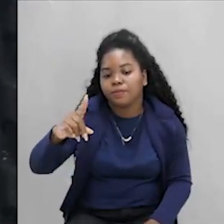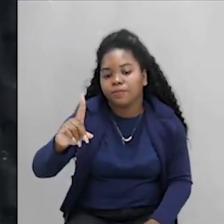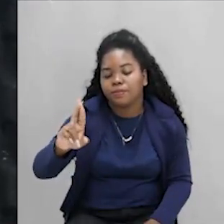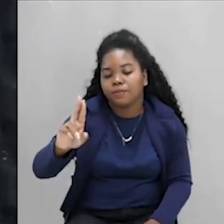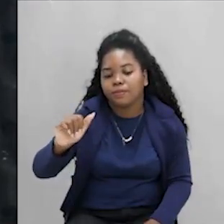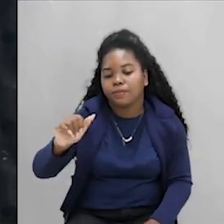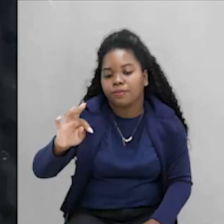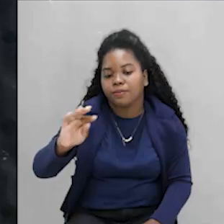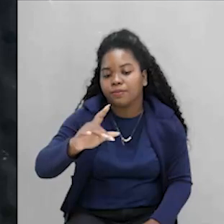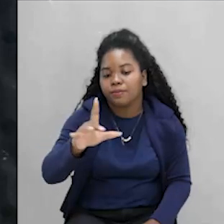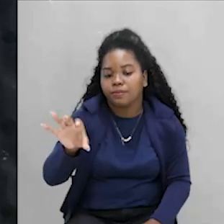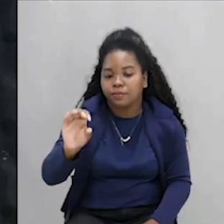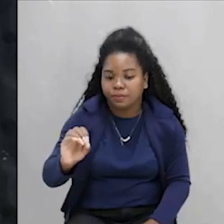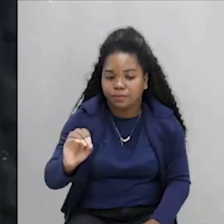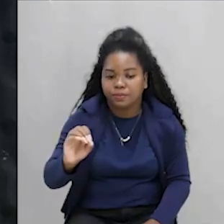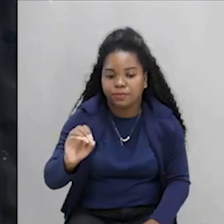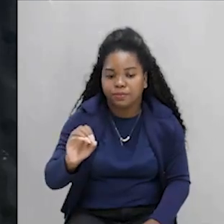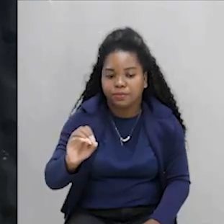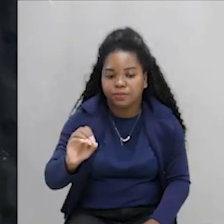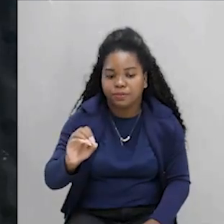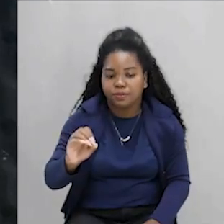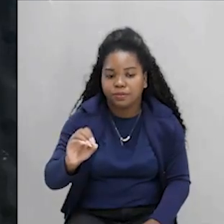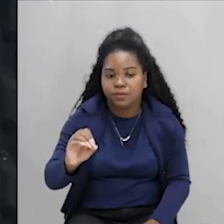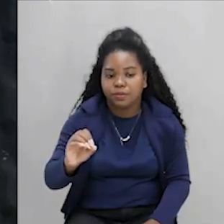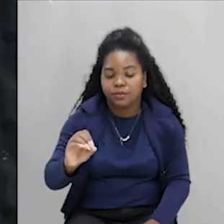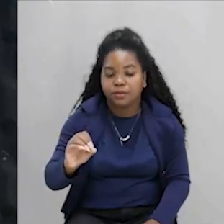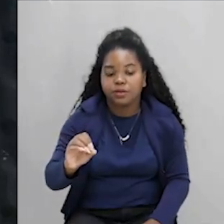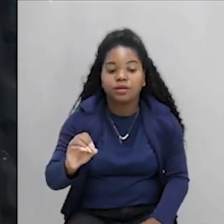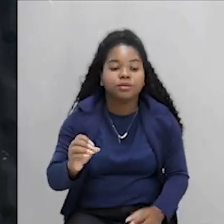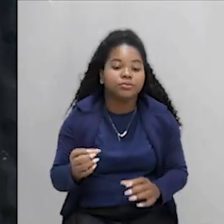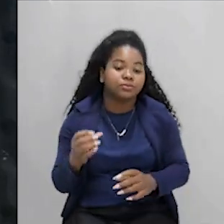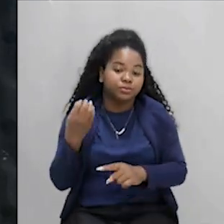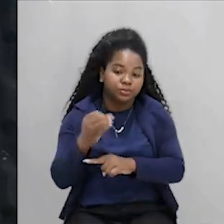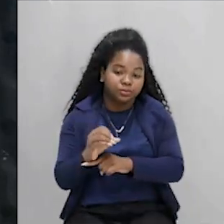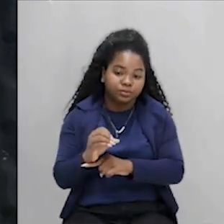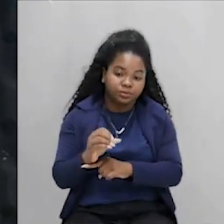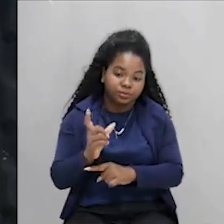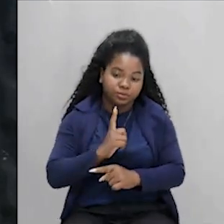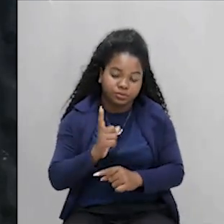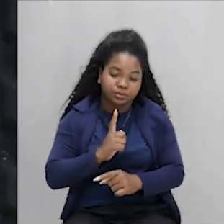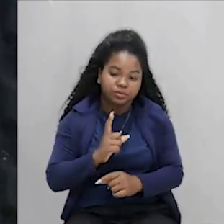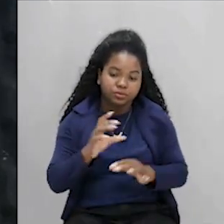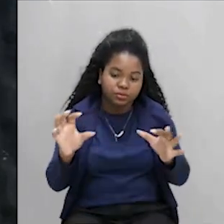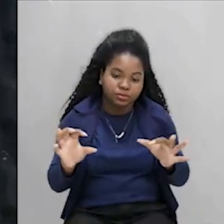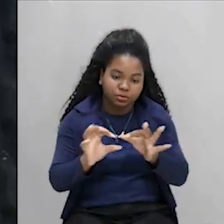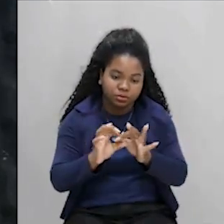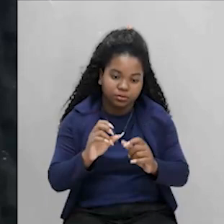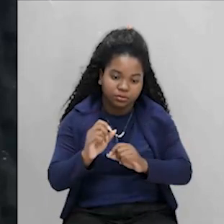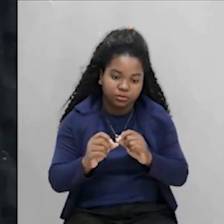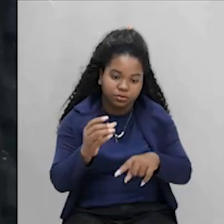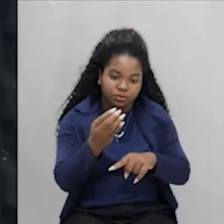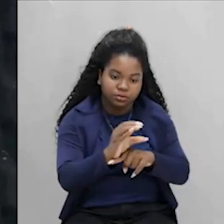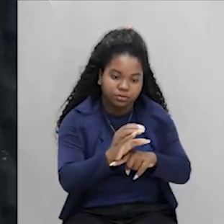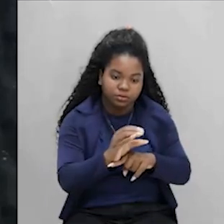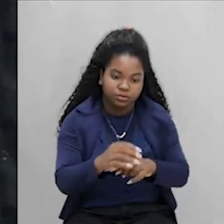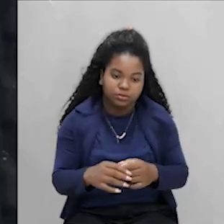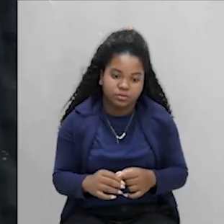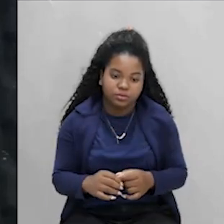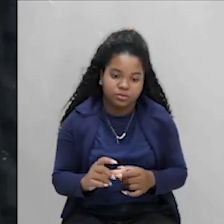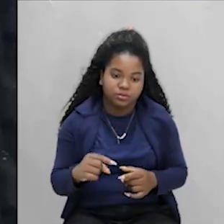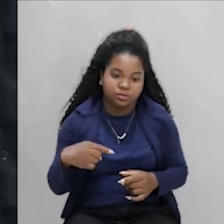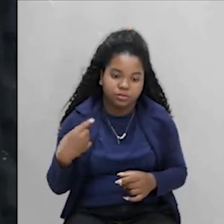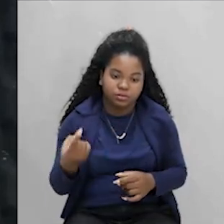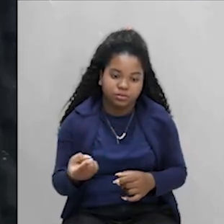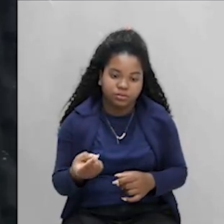beleza E esse oxigênio que sobrou ele vai se combinar com a parte carbônica do